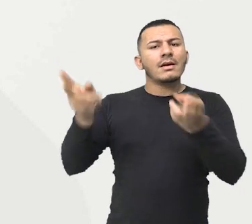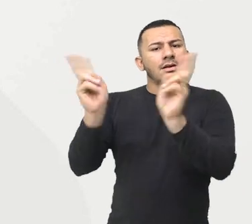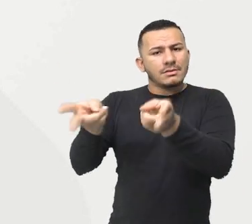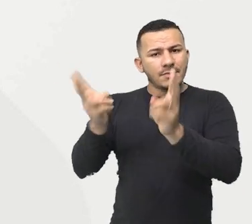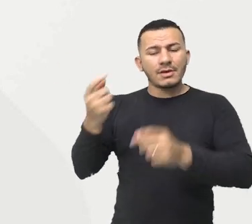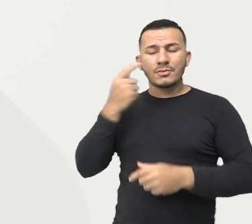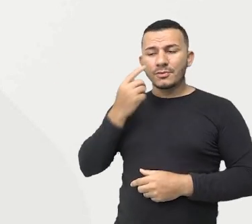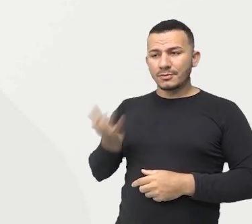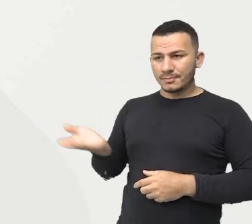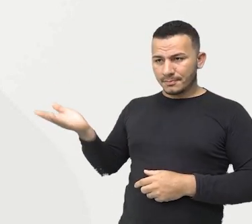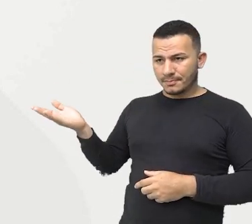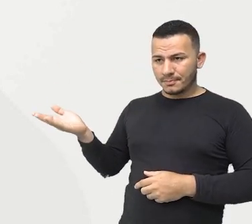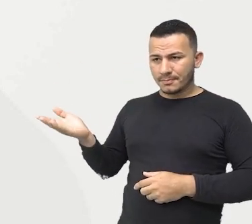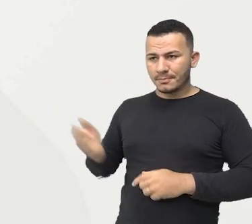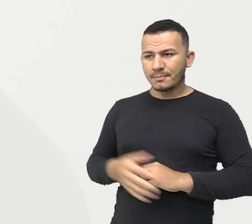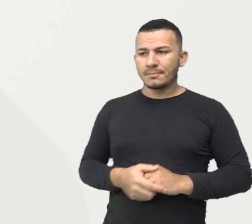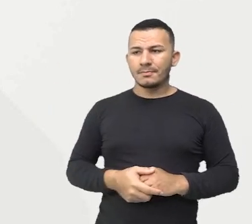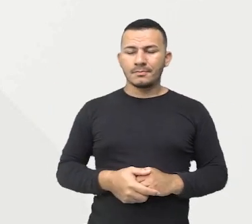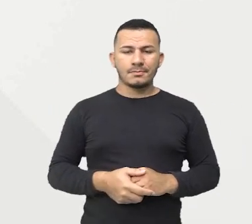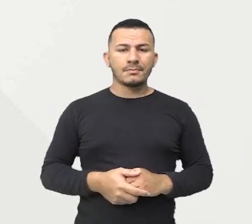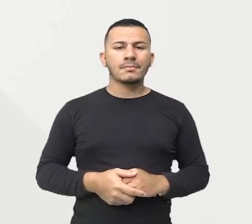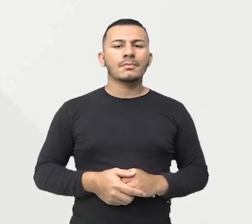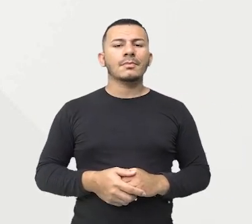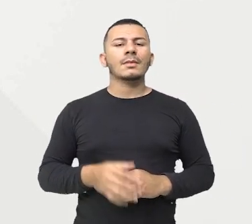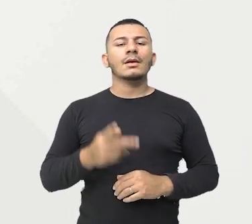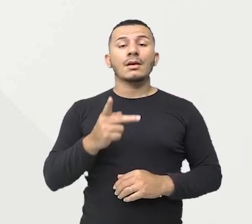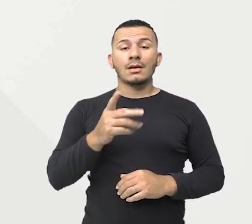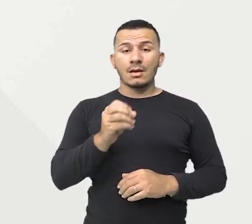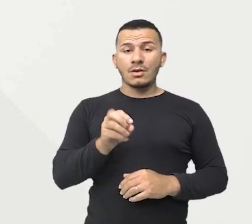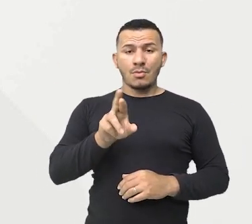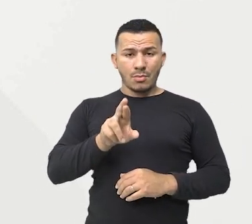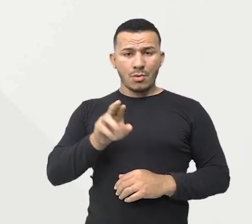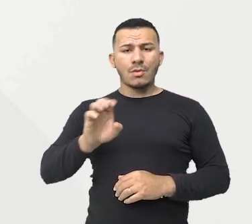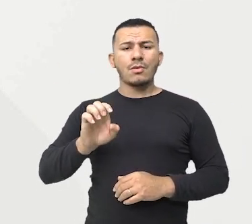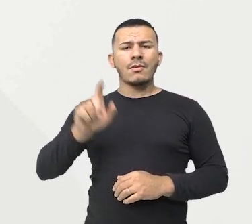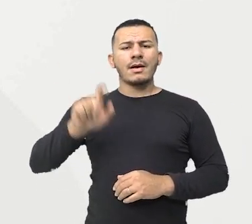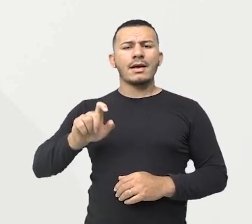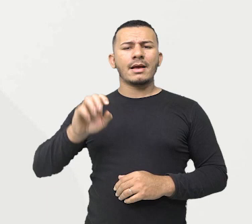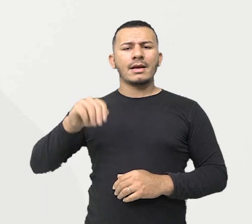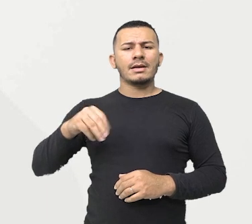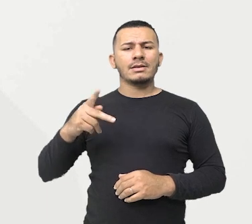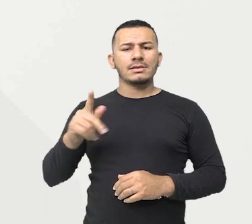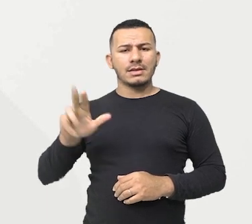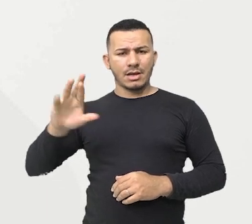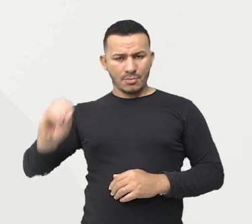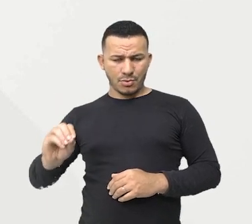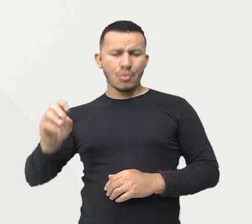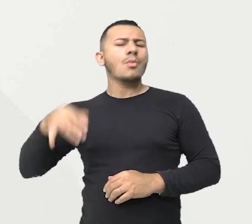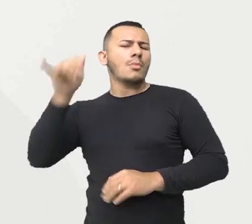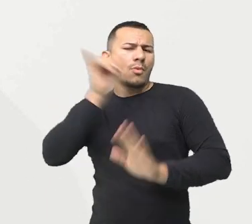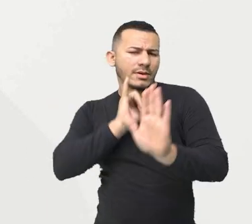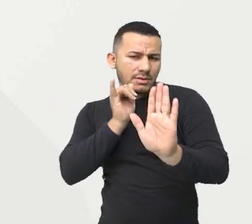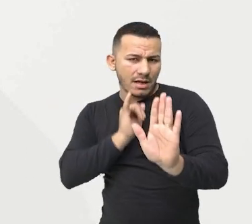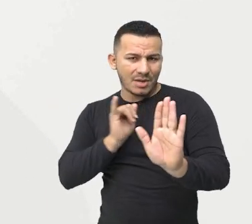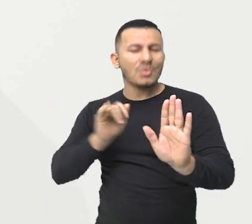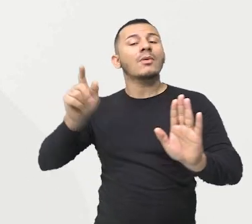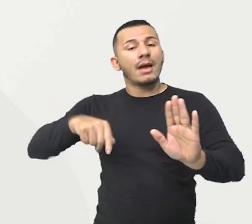conectivo aqui, por exemplo. O por exemplo é um conectivo, é uma conexão, é uma ideia que traz para nós